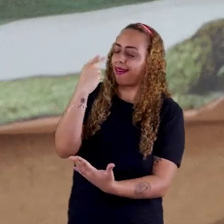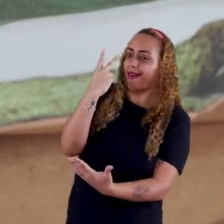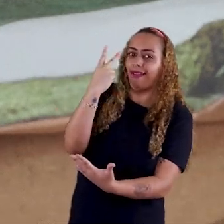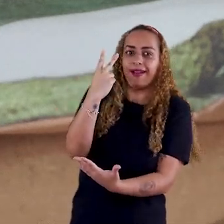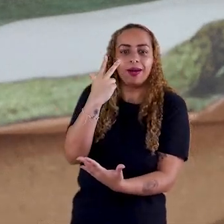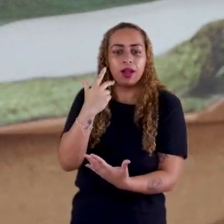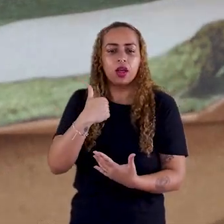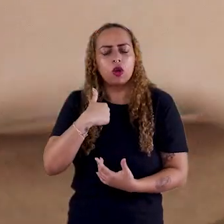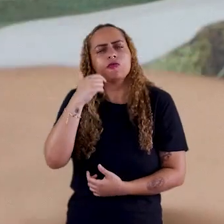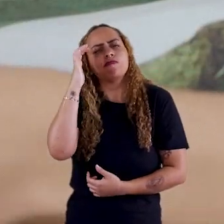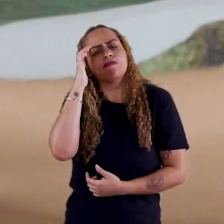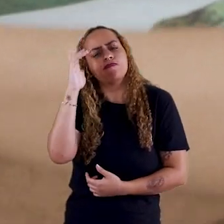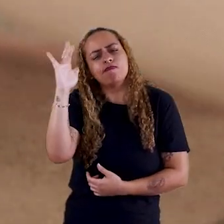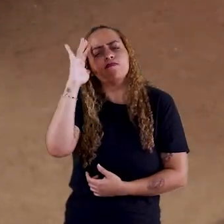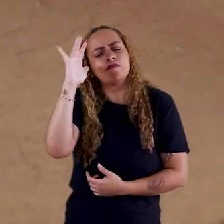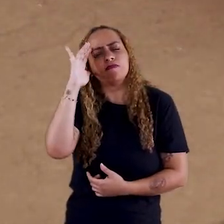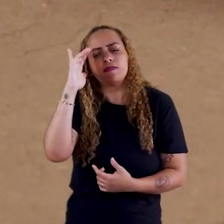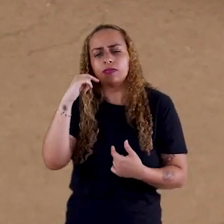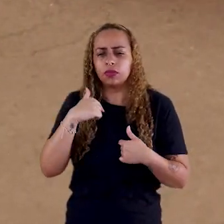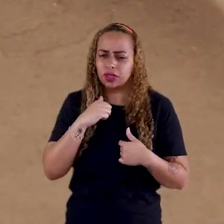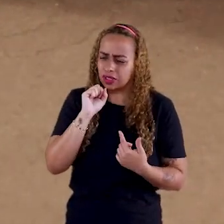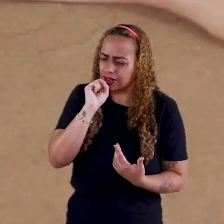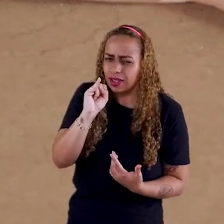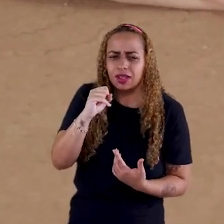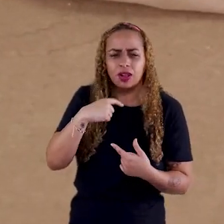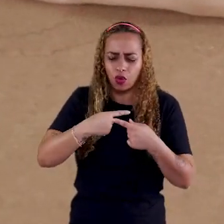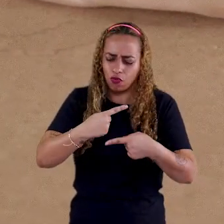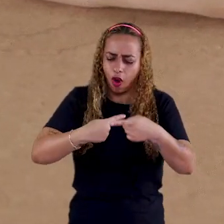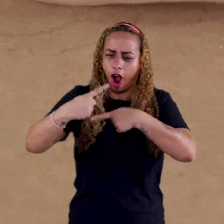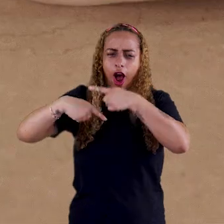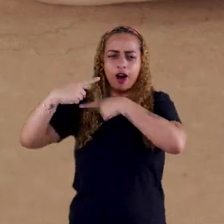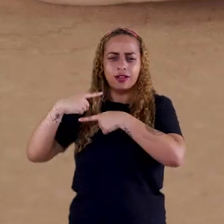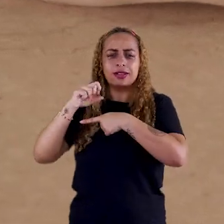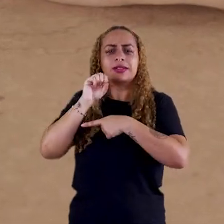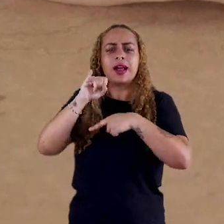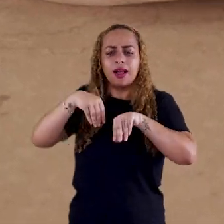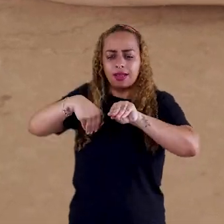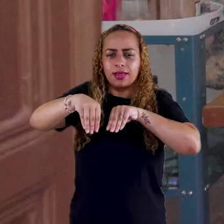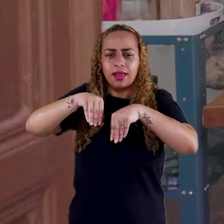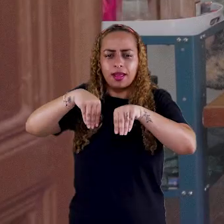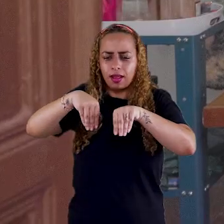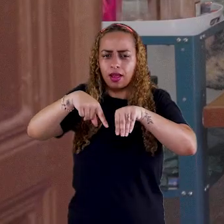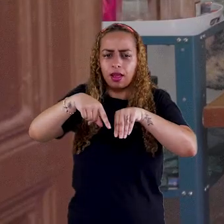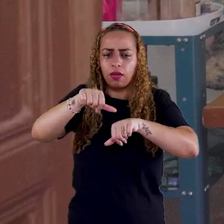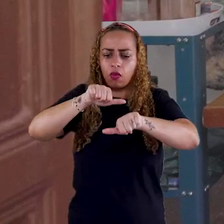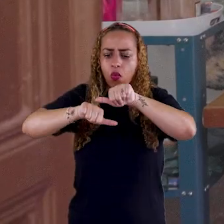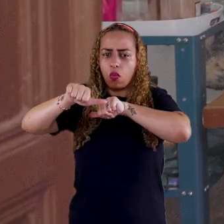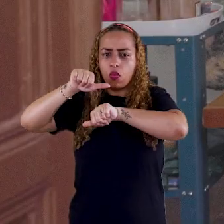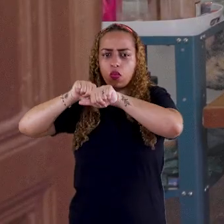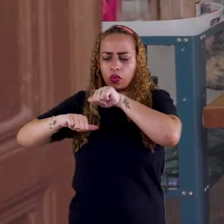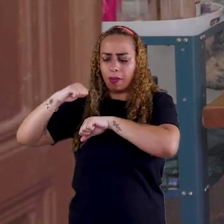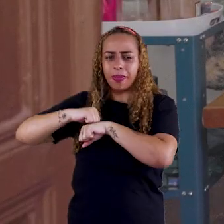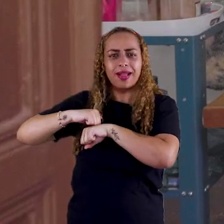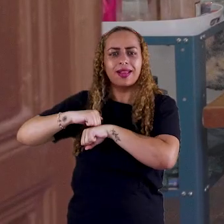a me questionar, assim, se eu fosse fazer o caminho contrário, né, se eu fosse transformar um tecido numa pedra, como que isso aconteceria? E aí depois eu acho